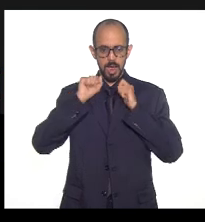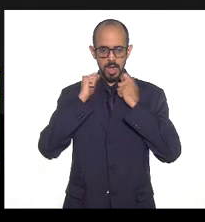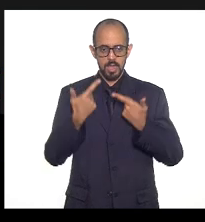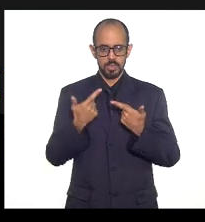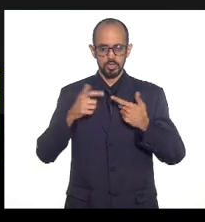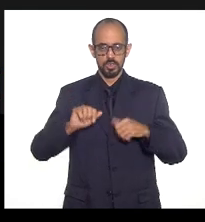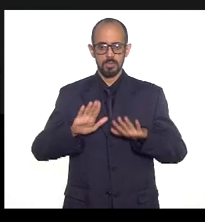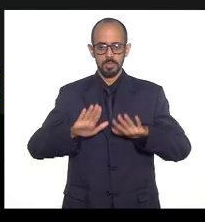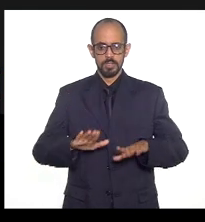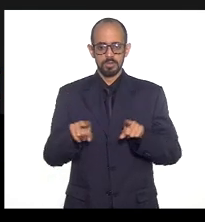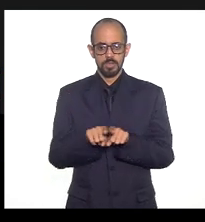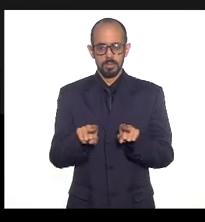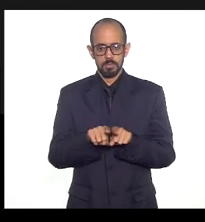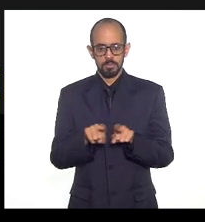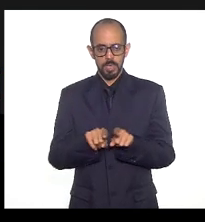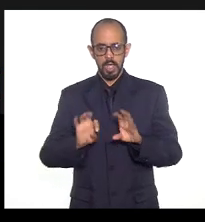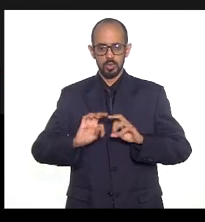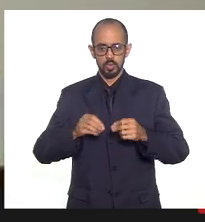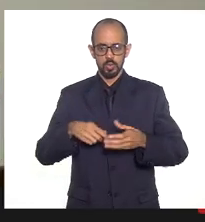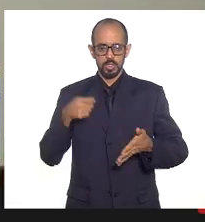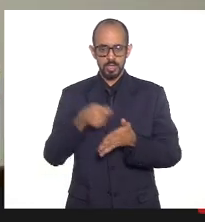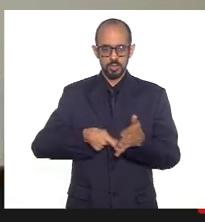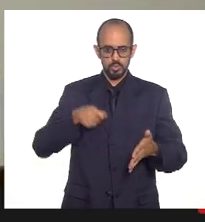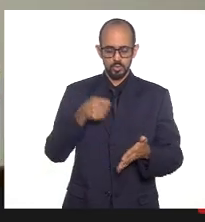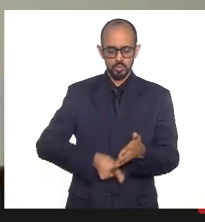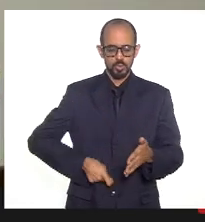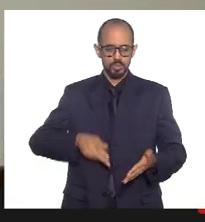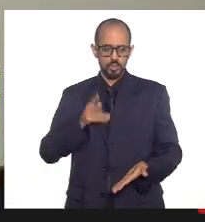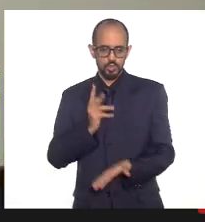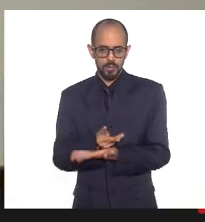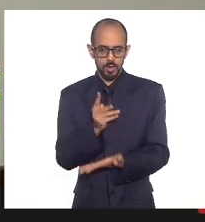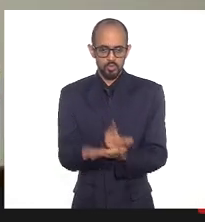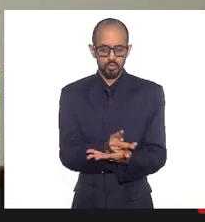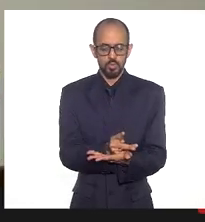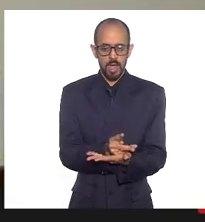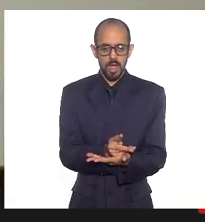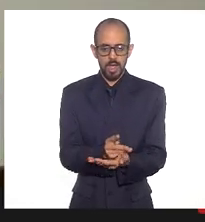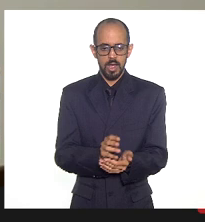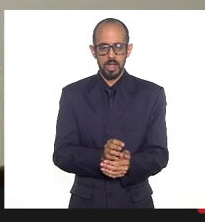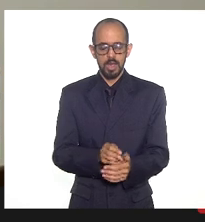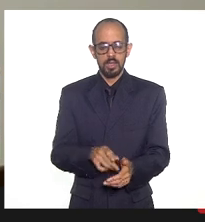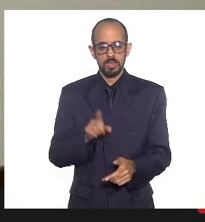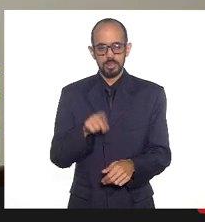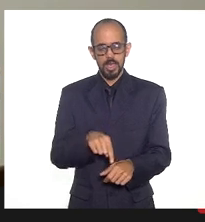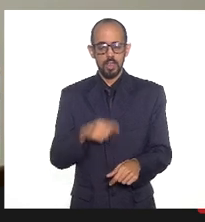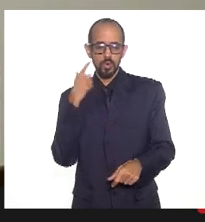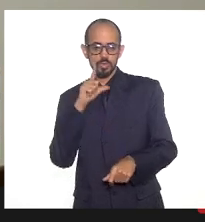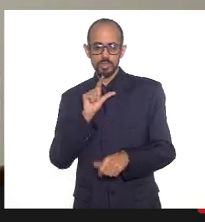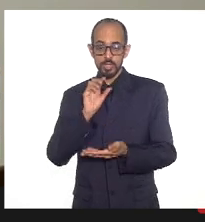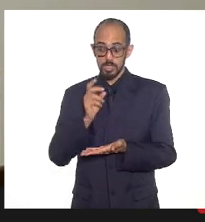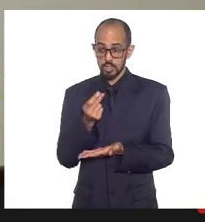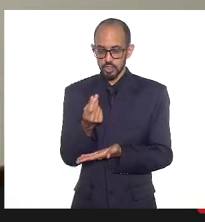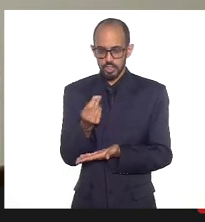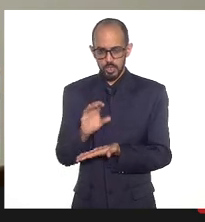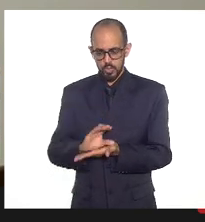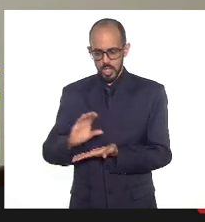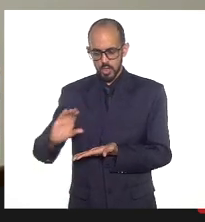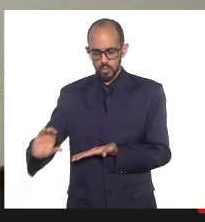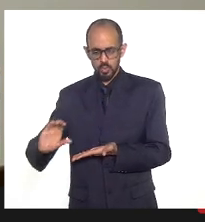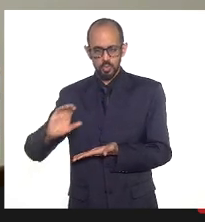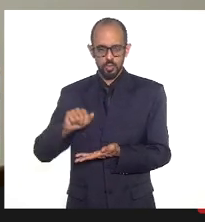particular, as lutas que nós vamos travar, seguir travando, em defesa de recursos, né? Recursos da